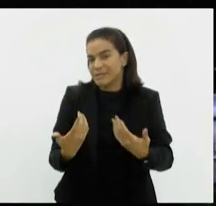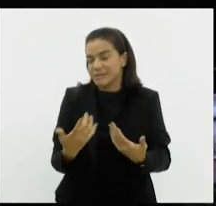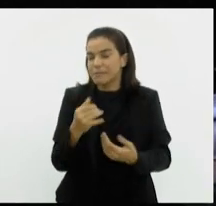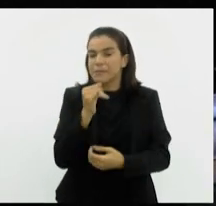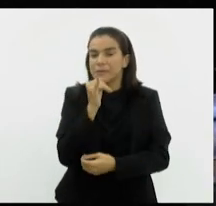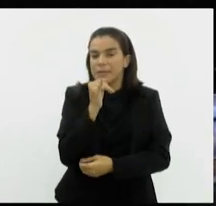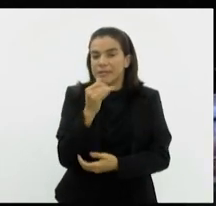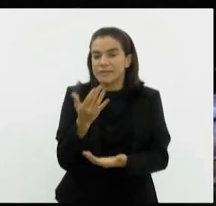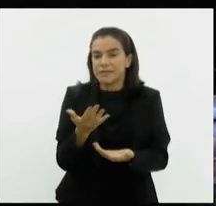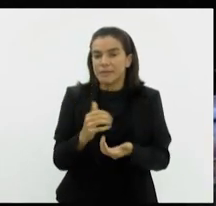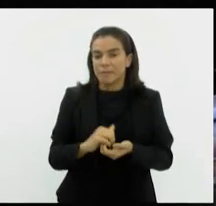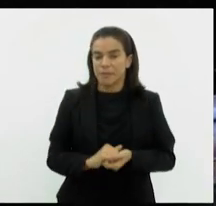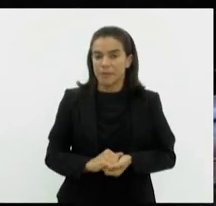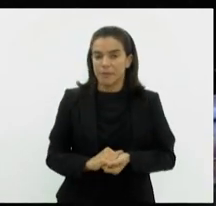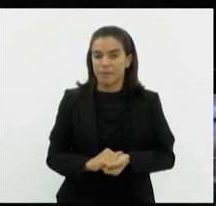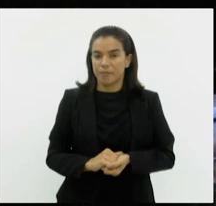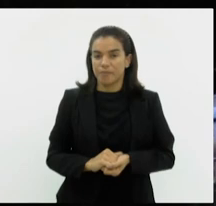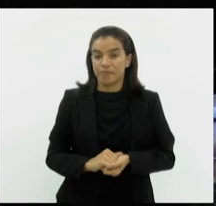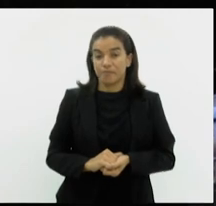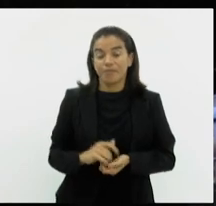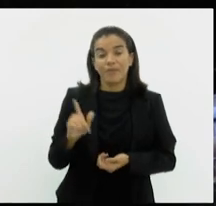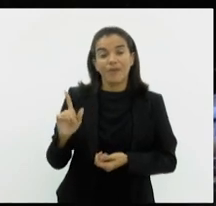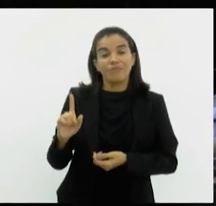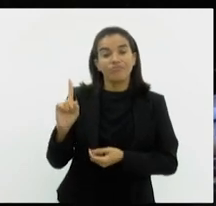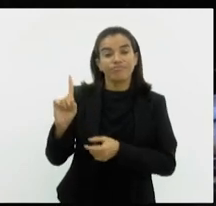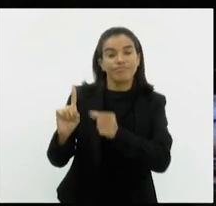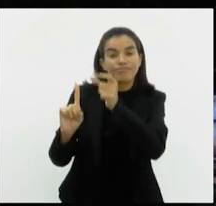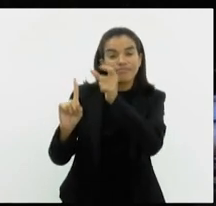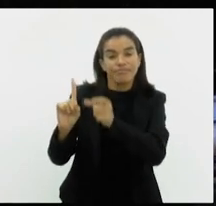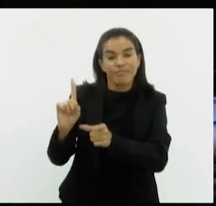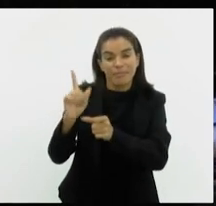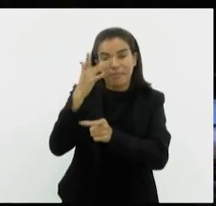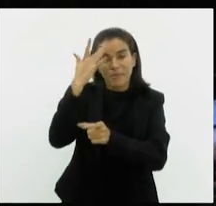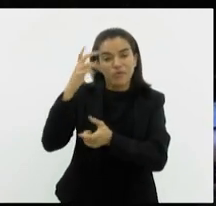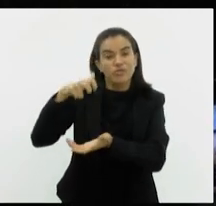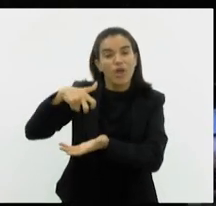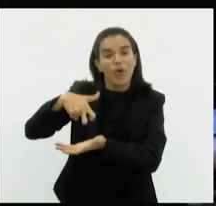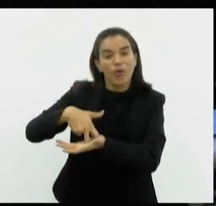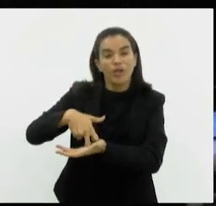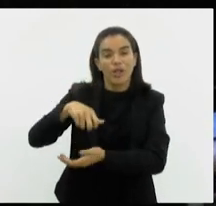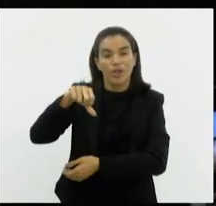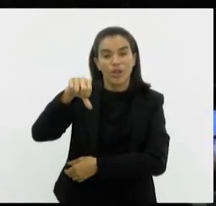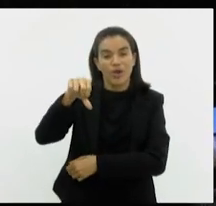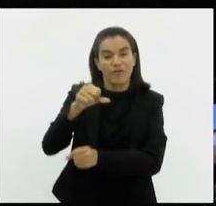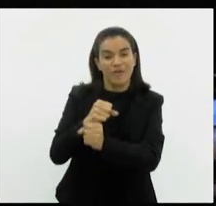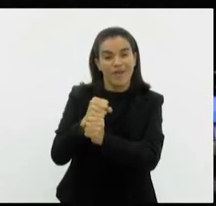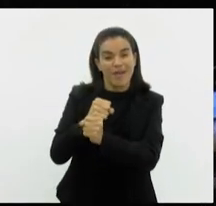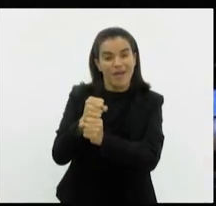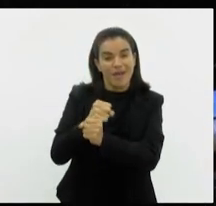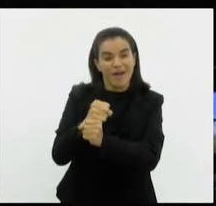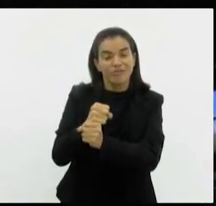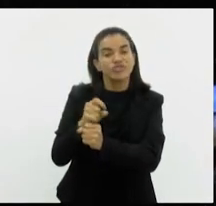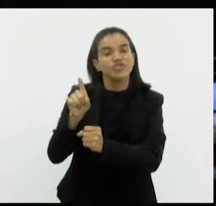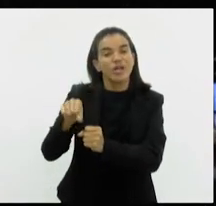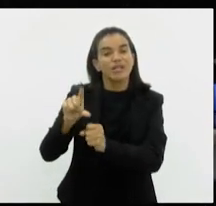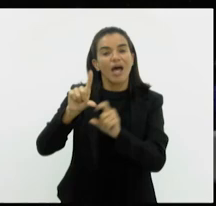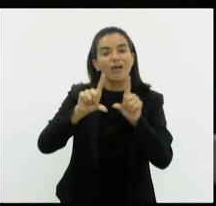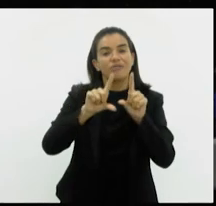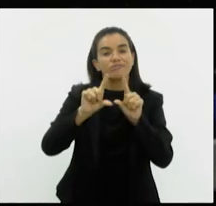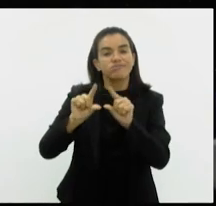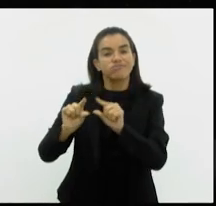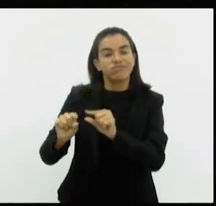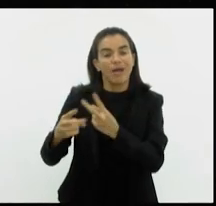exemplo né a essa pessoa em apena embora condenada a 9 anos já estava num regime de progressão